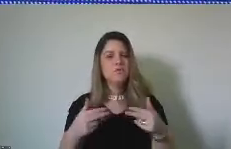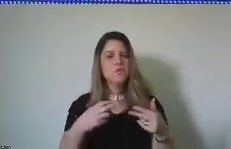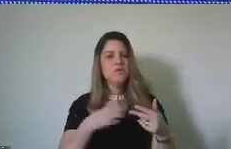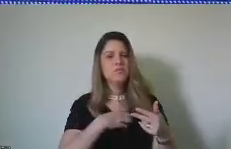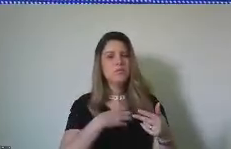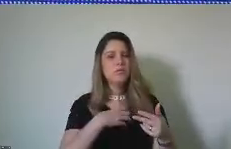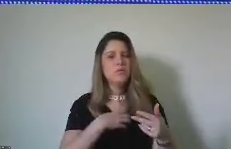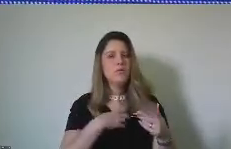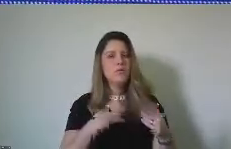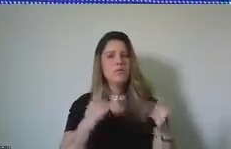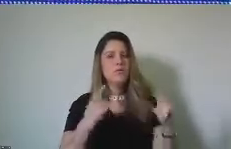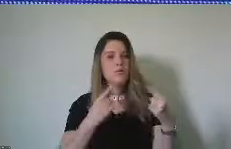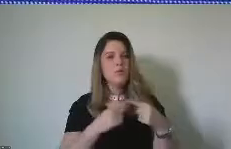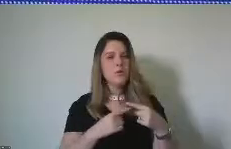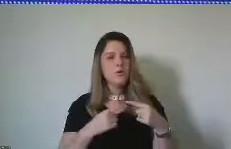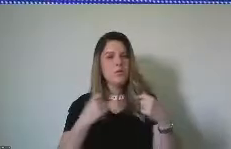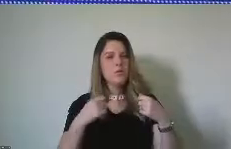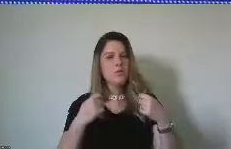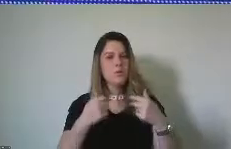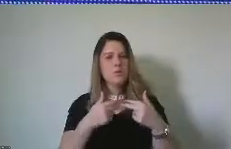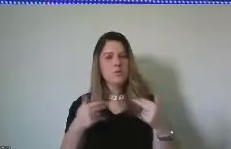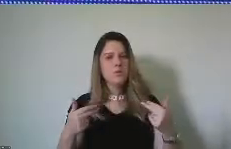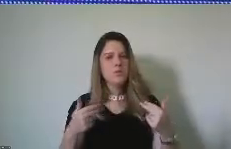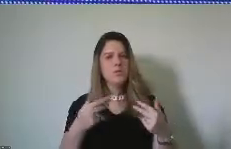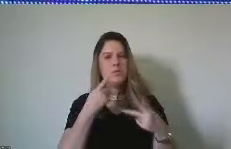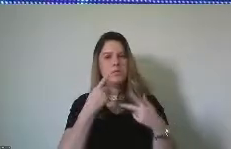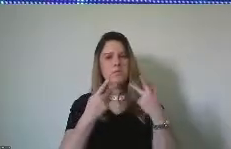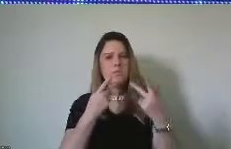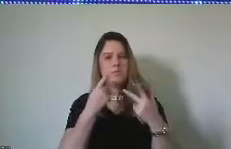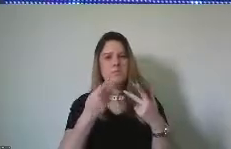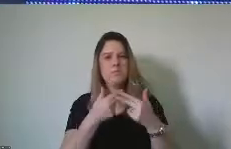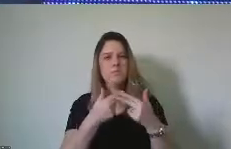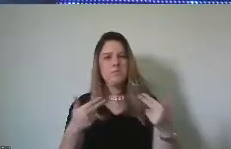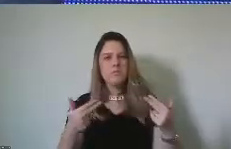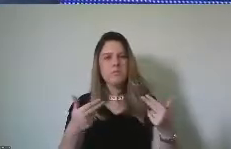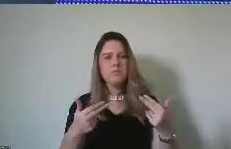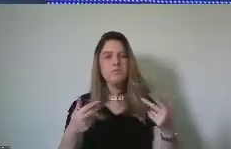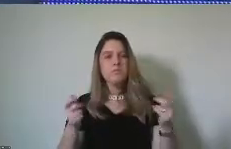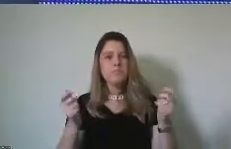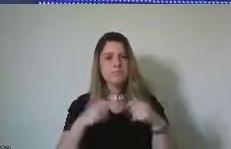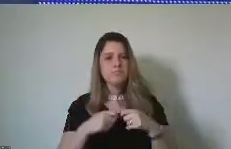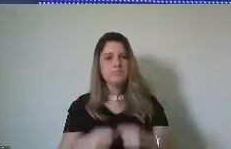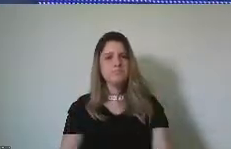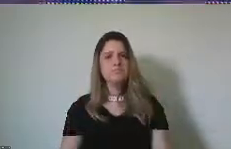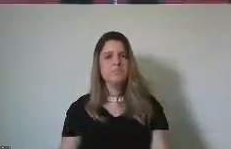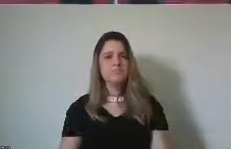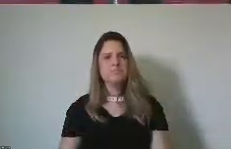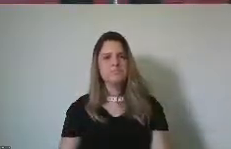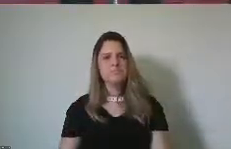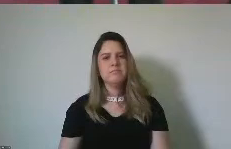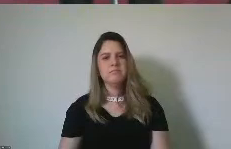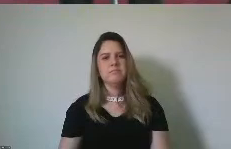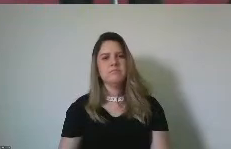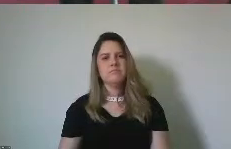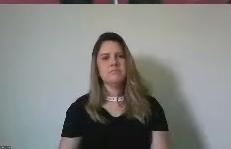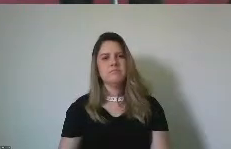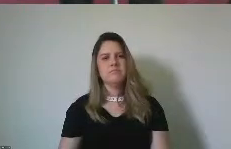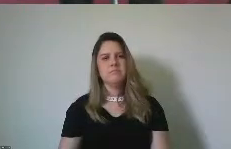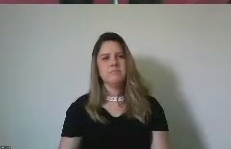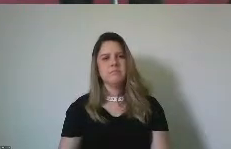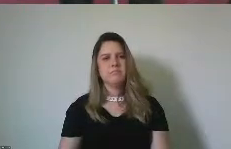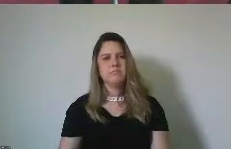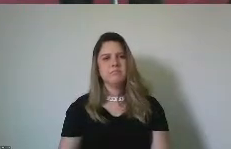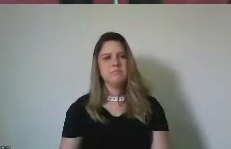quanto aos deságios descontos eu passo a palavra para Sílvia para Que ela possa comentar por favor bom acho que